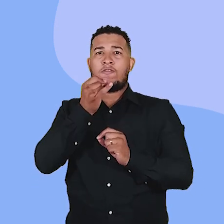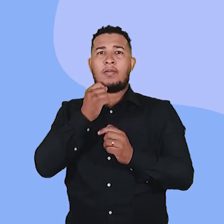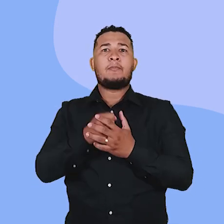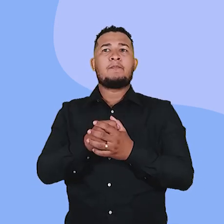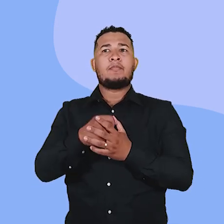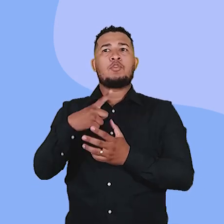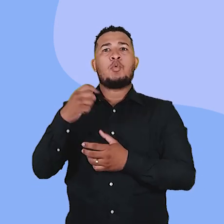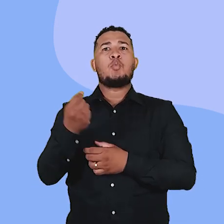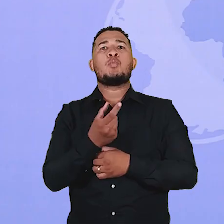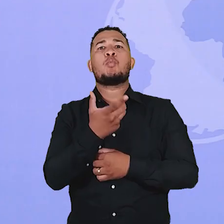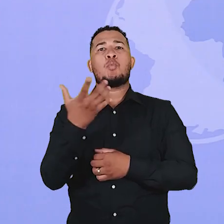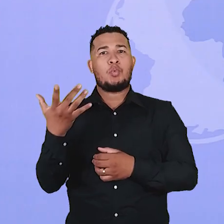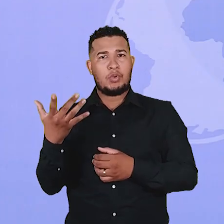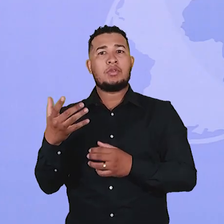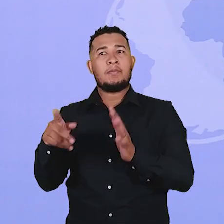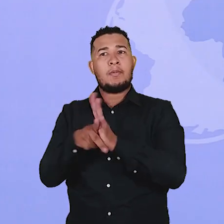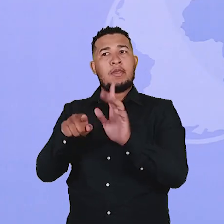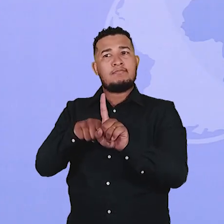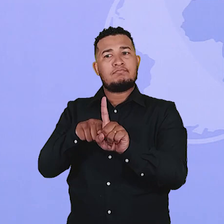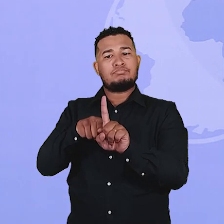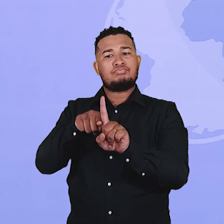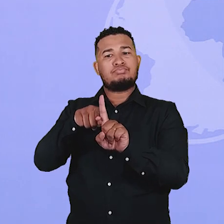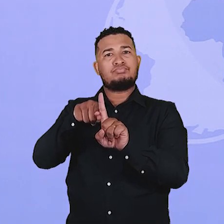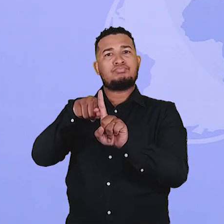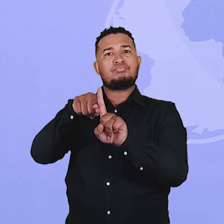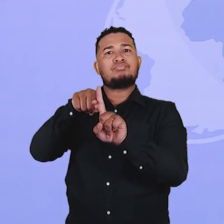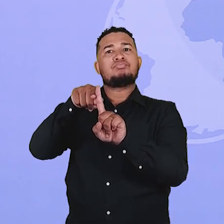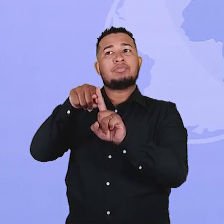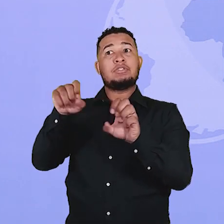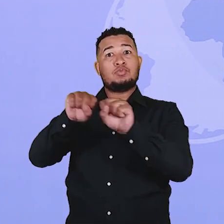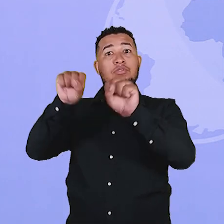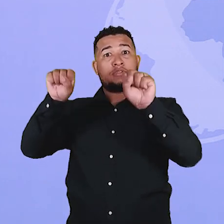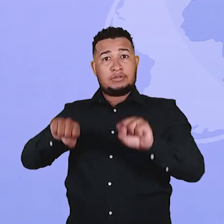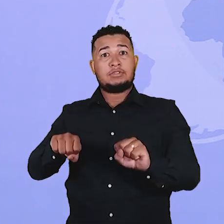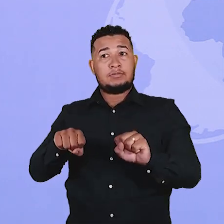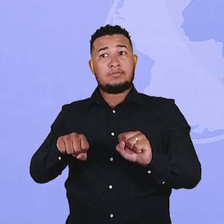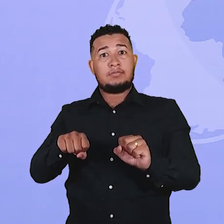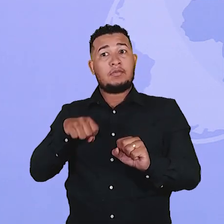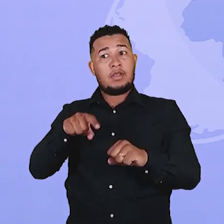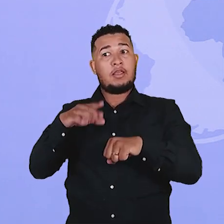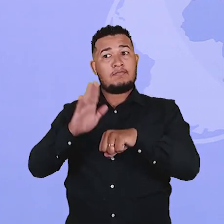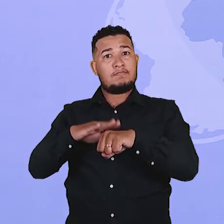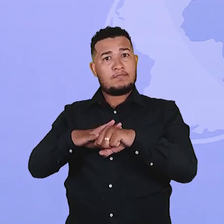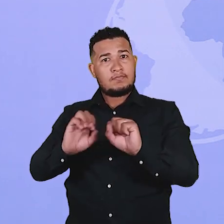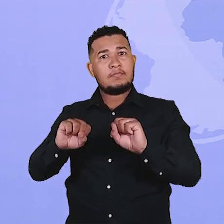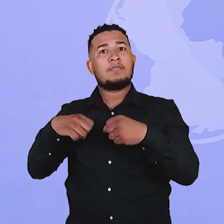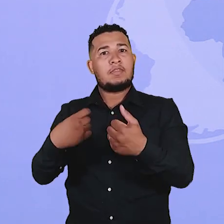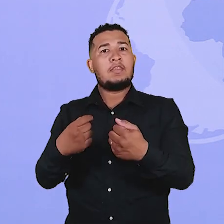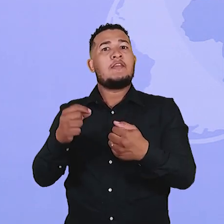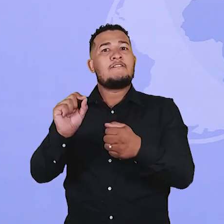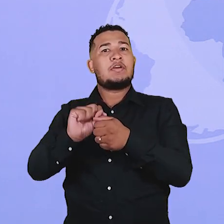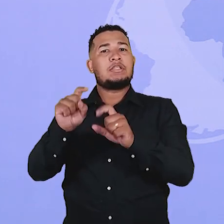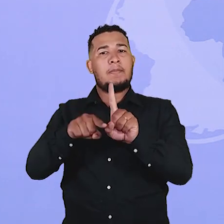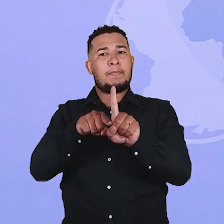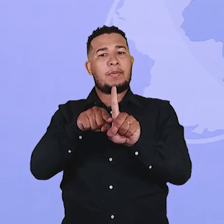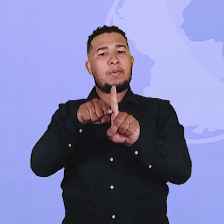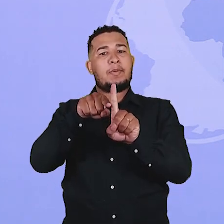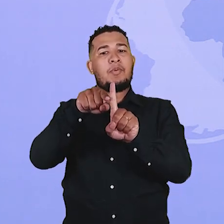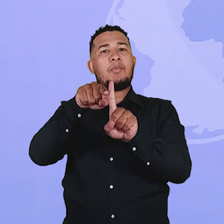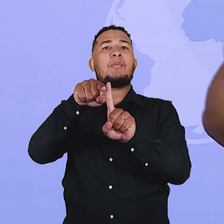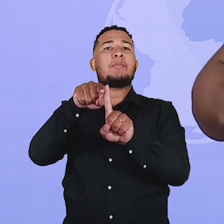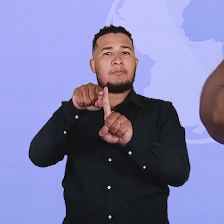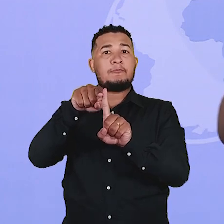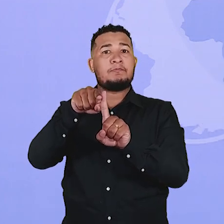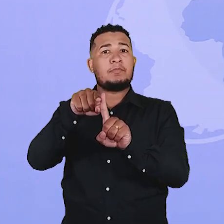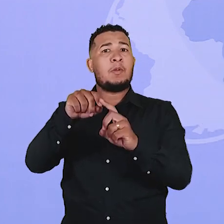fazendo algo para que a minha temperatura aumente ali naquele meu sistema. E aí o ato de fazer com que a minha temperatura aumente ou